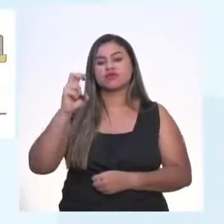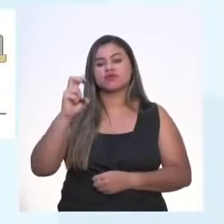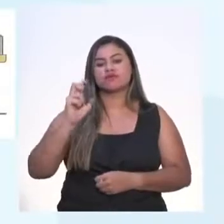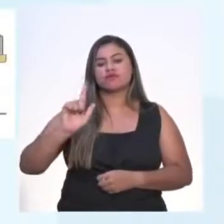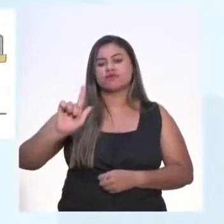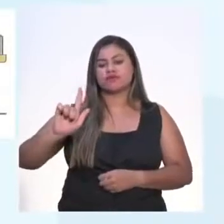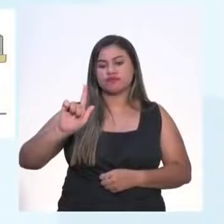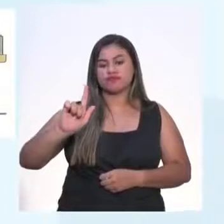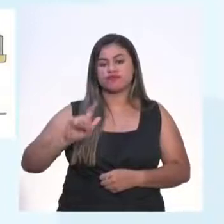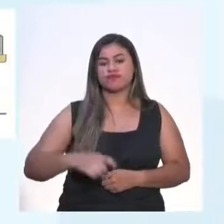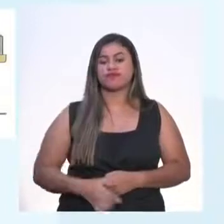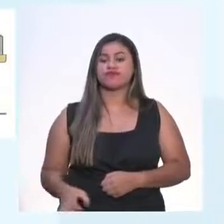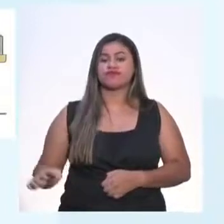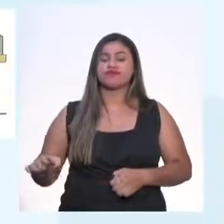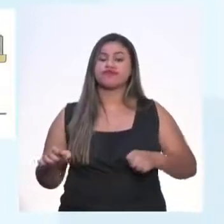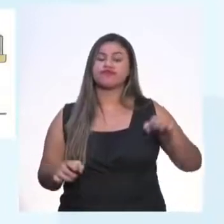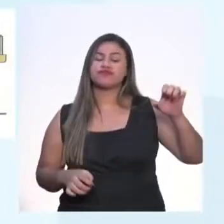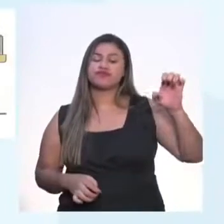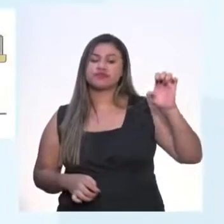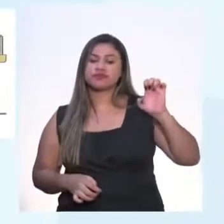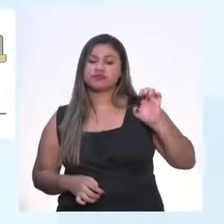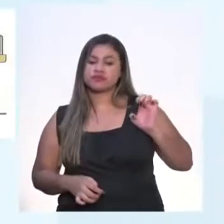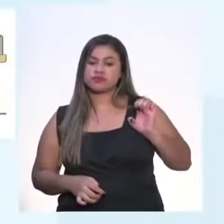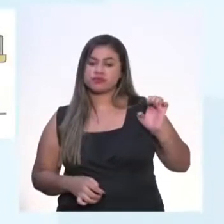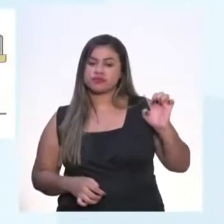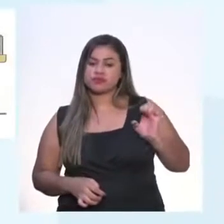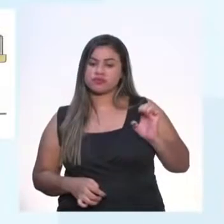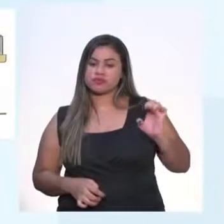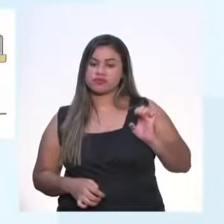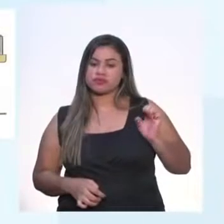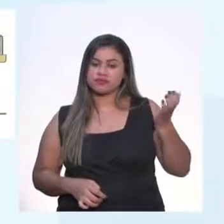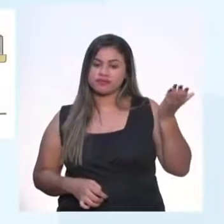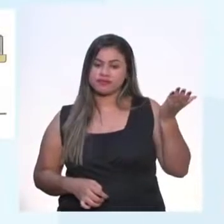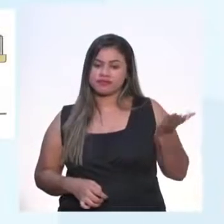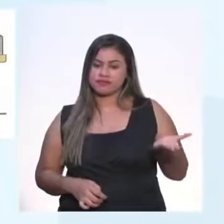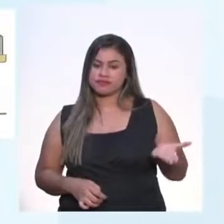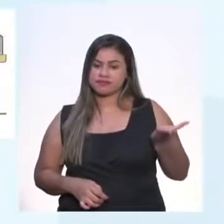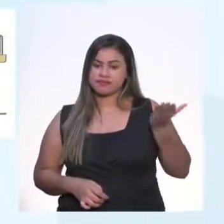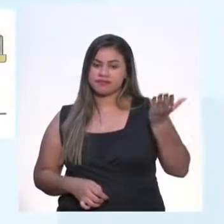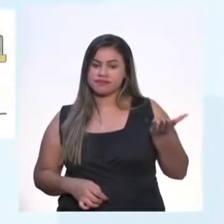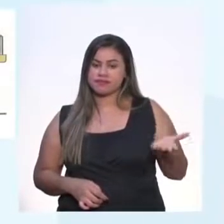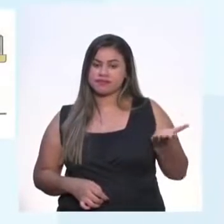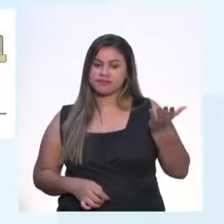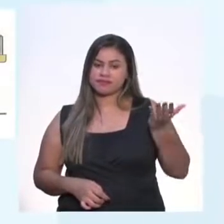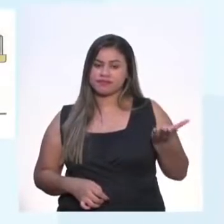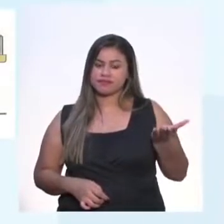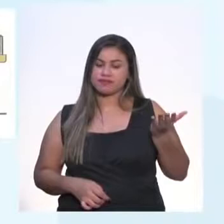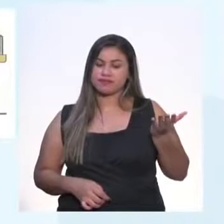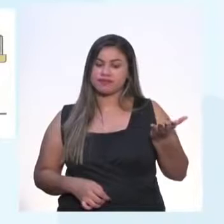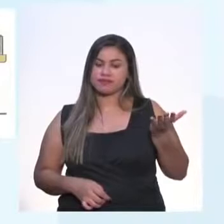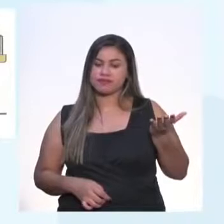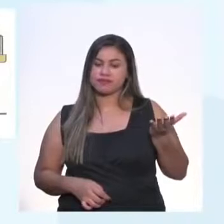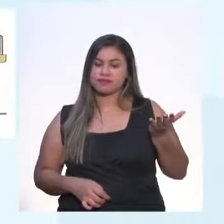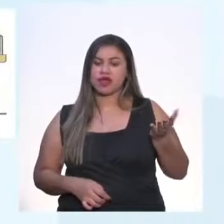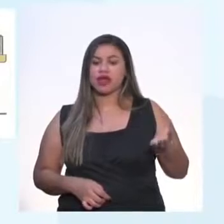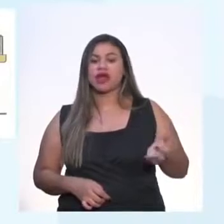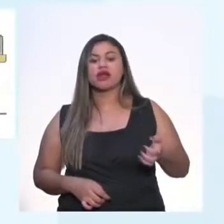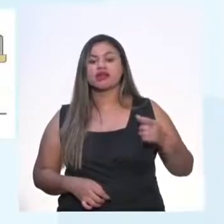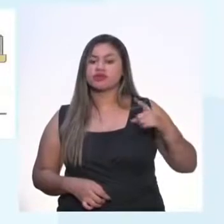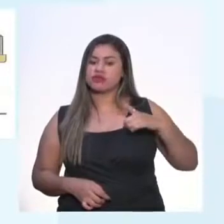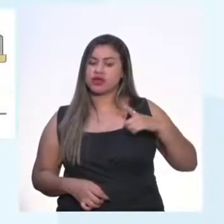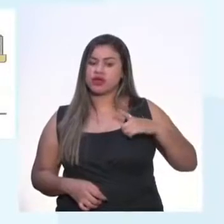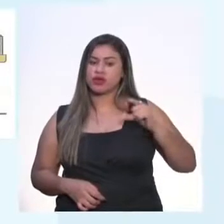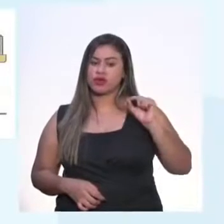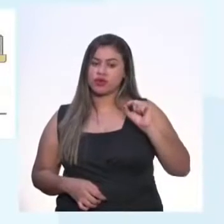peso de 5 gramas. Dado o esquema e 3 cubinhos, né, do outro lado, né, então,